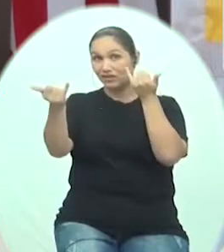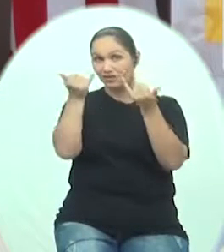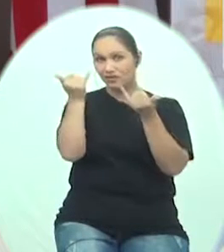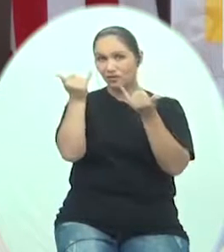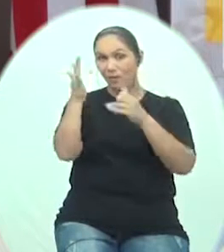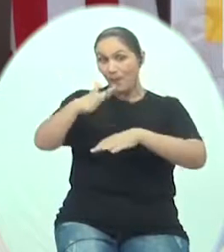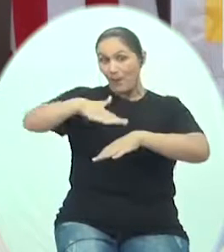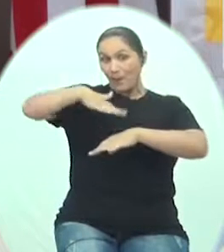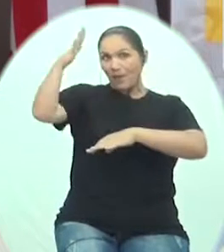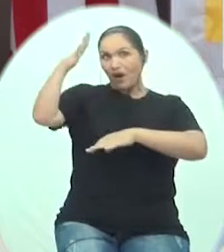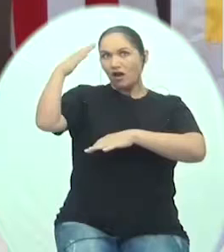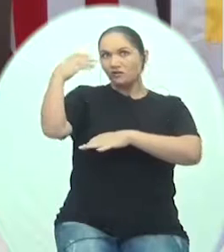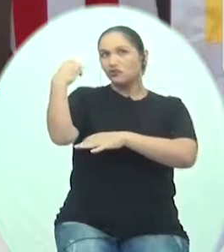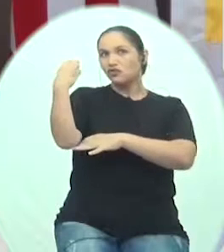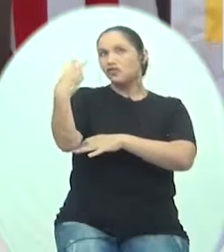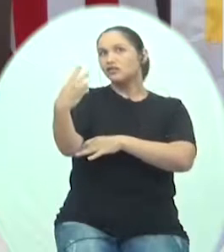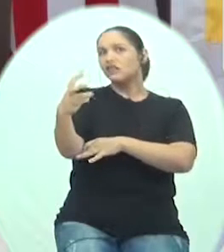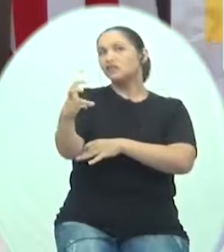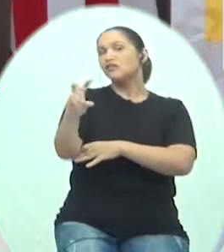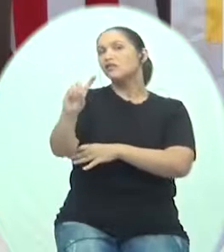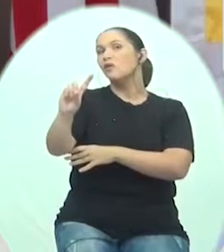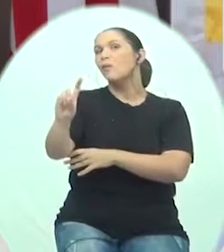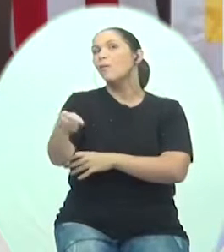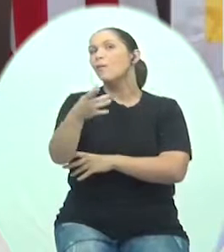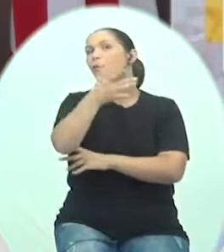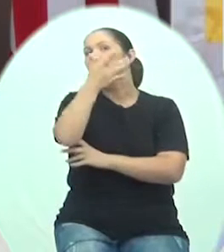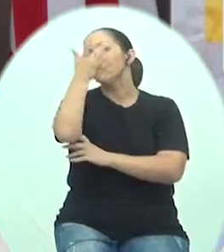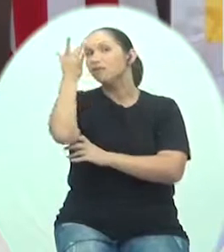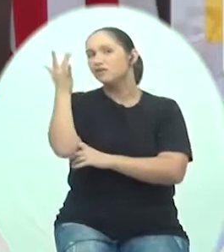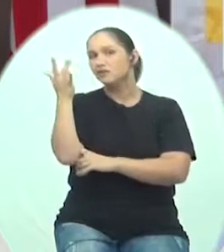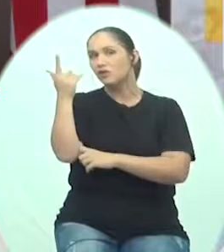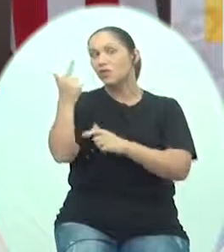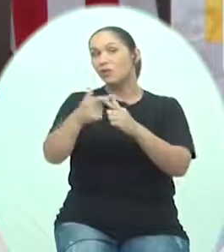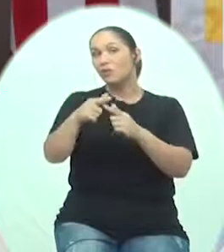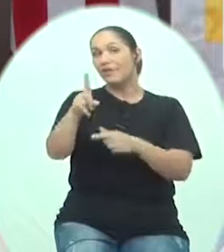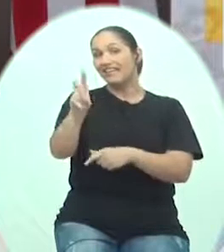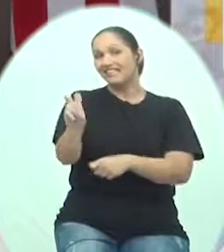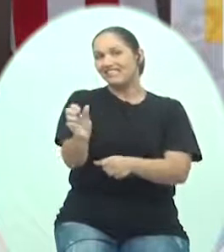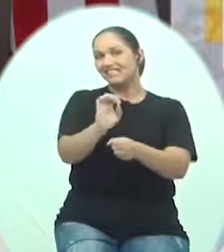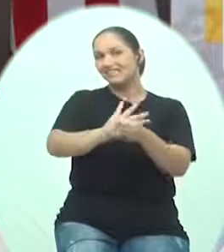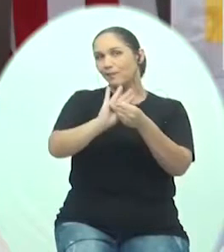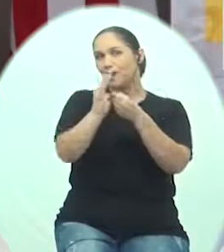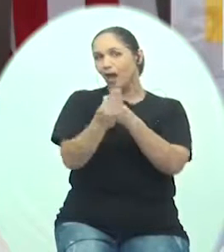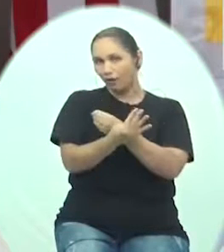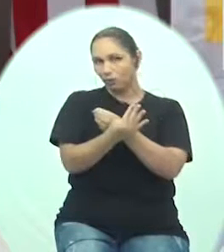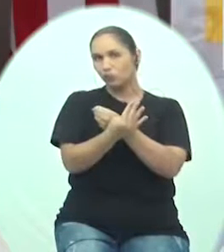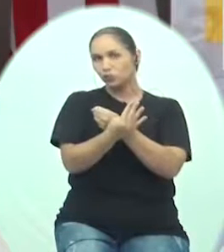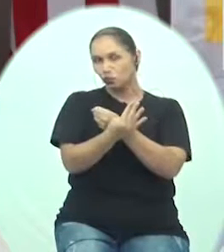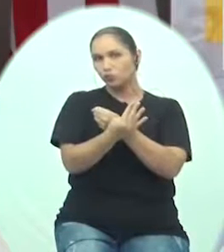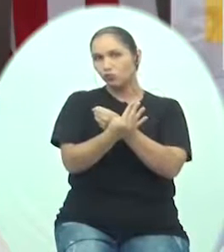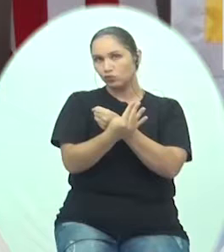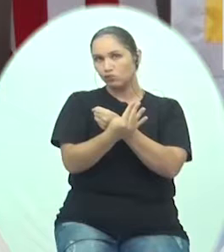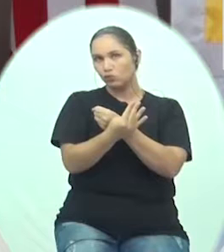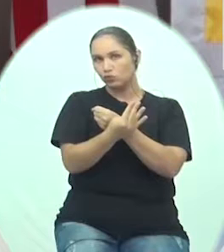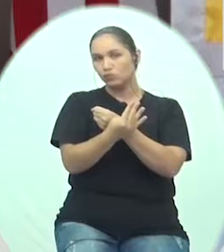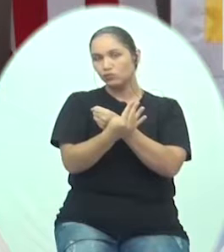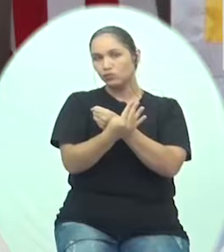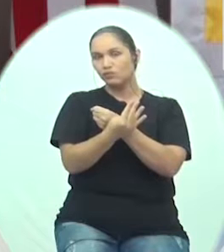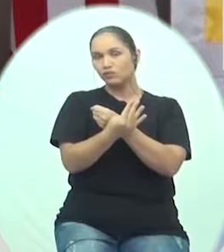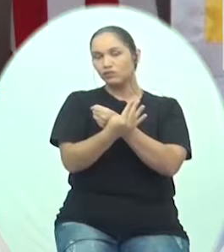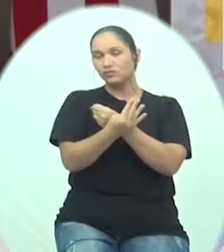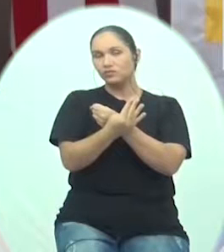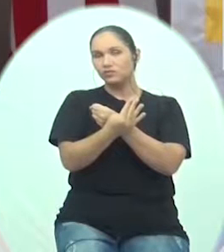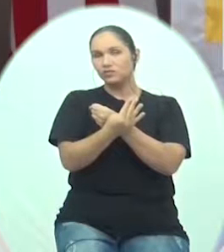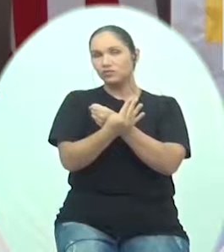pessoas 15 bairros me corrige o vereador Z muito obrigado me informa são 35.000